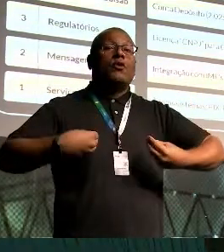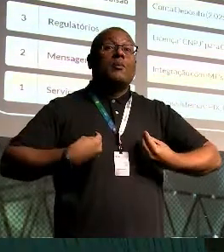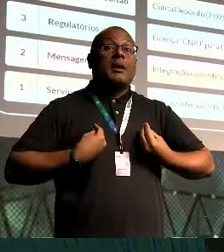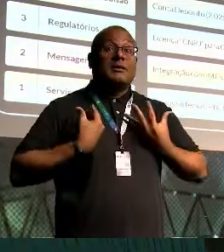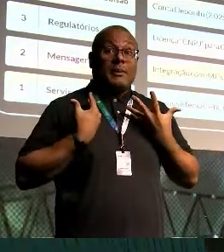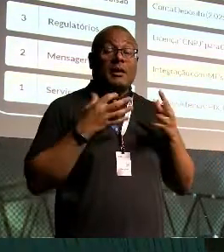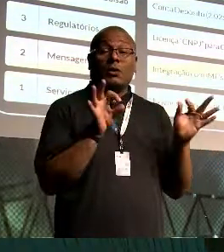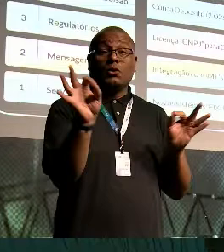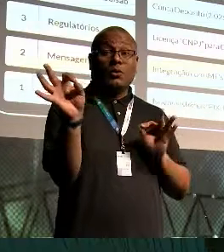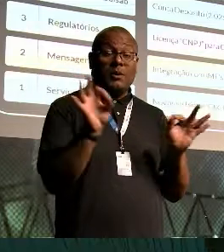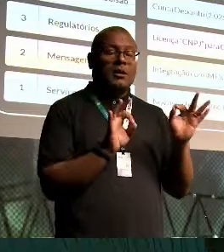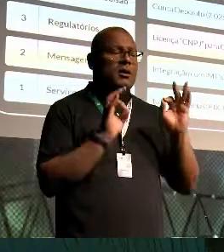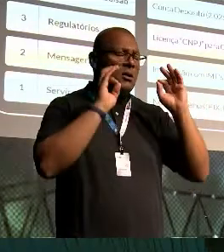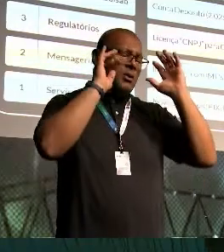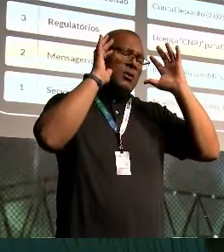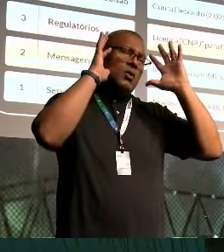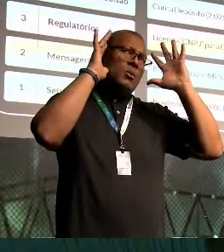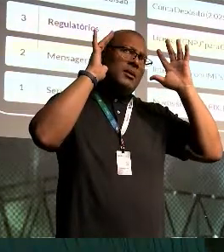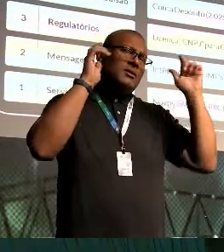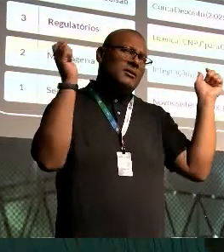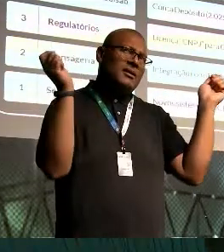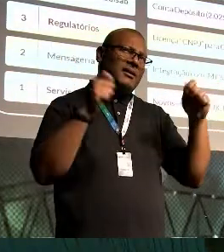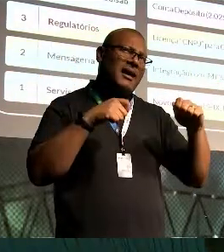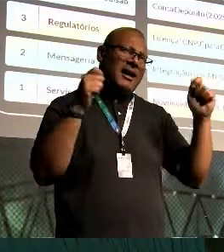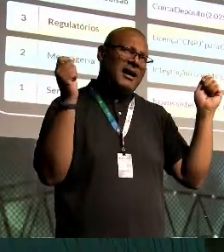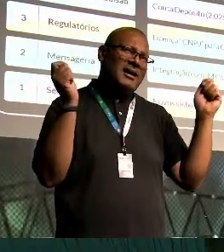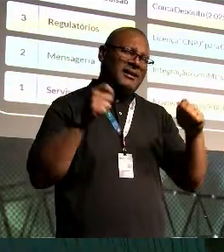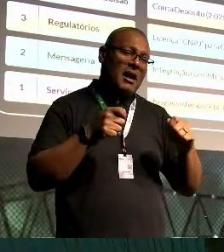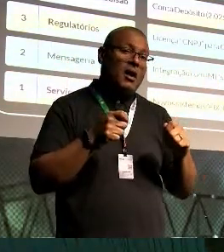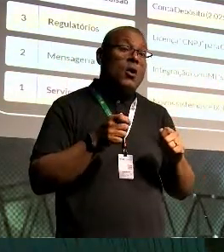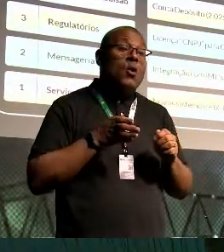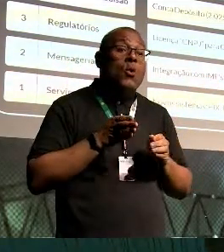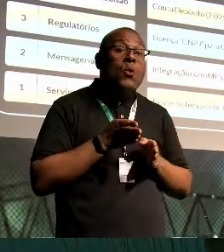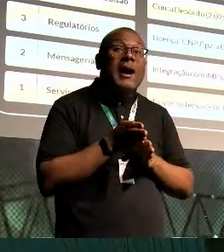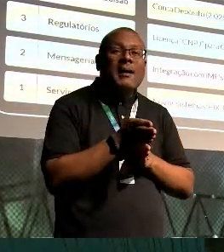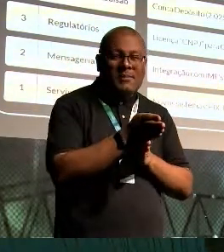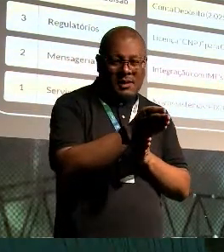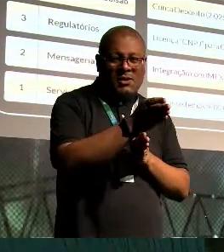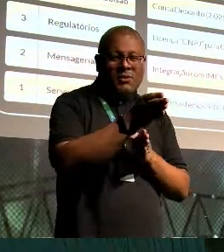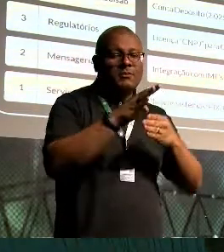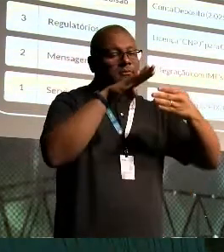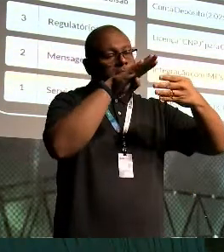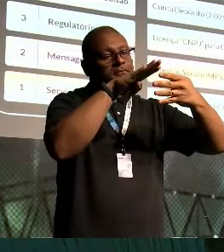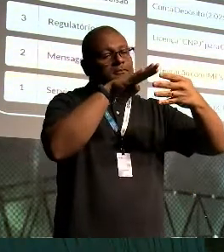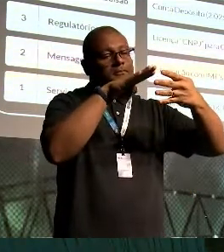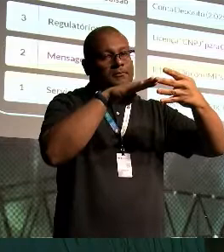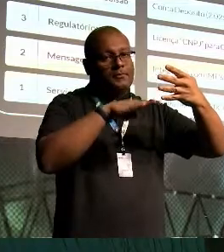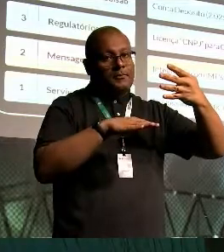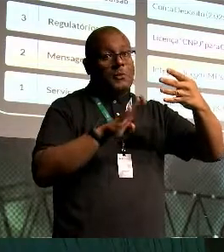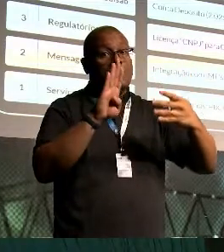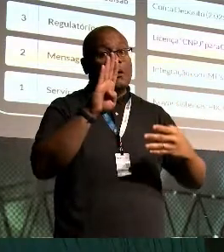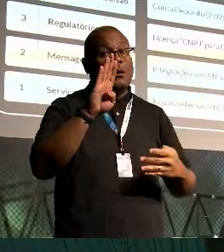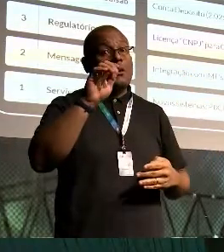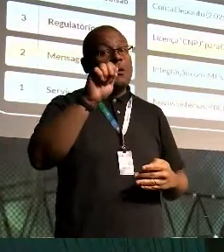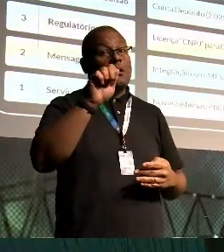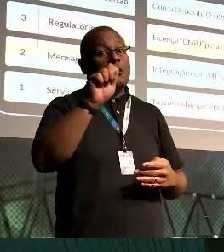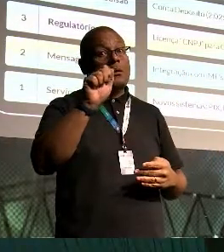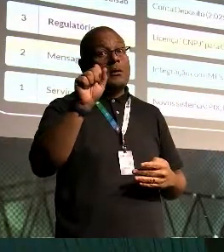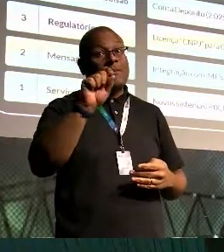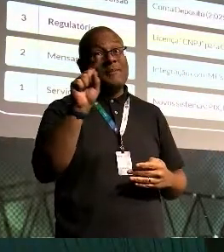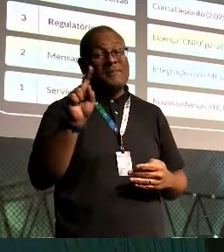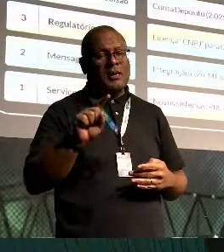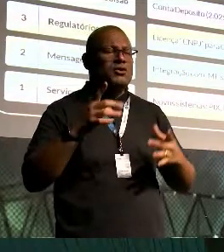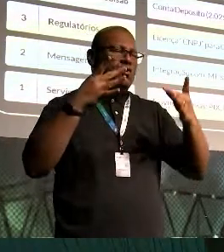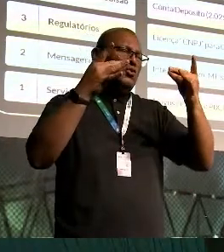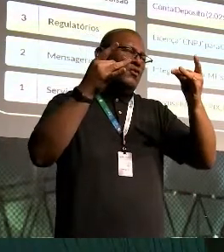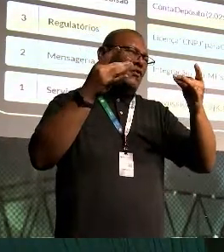um pouquinho aqui do que eu imagino como um possível stack ou camadas de base, e não vou entrar em muito